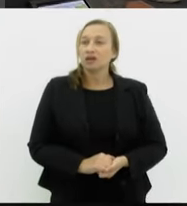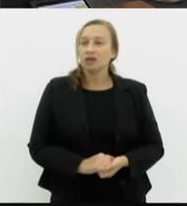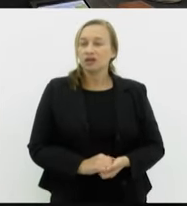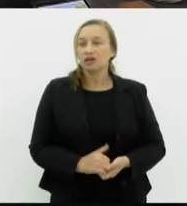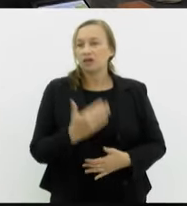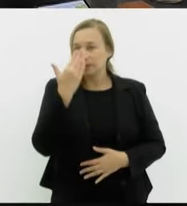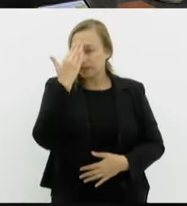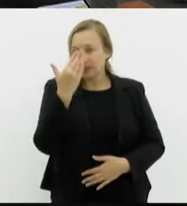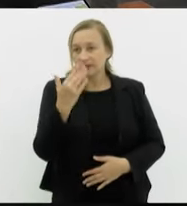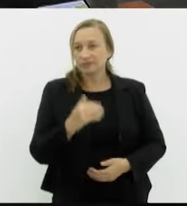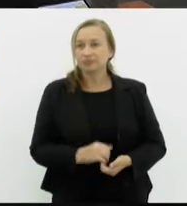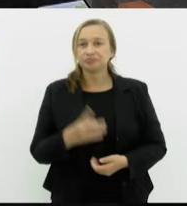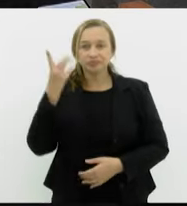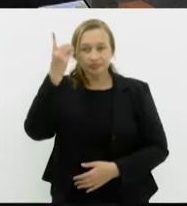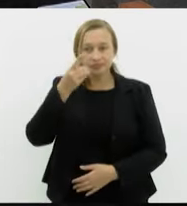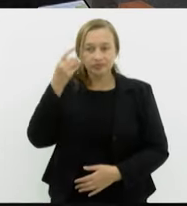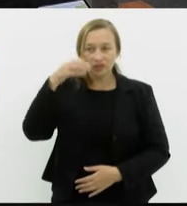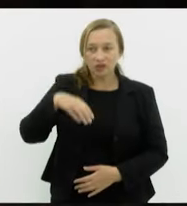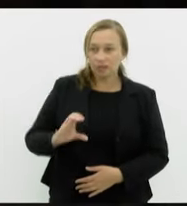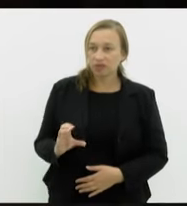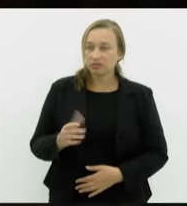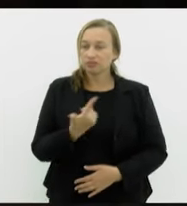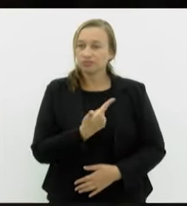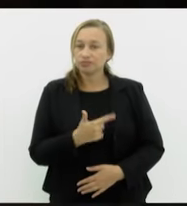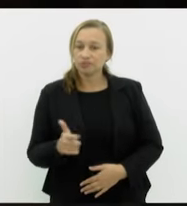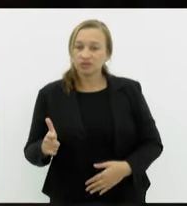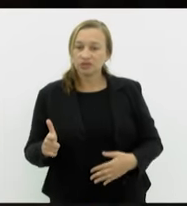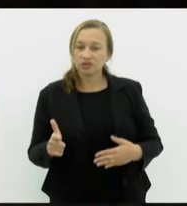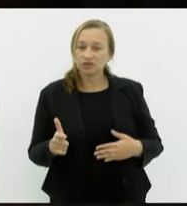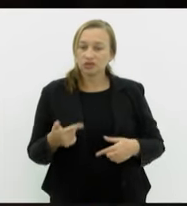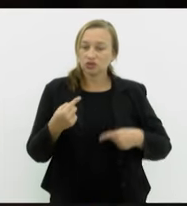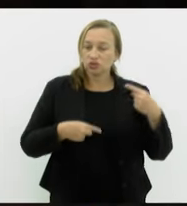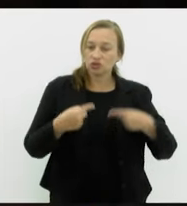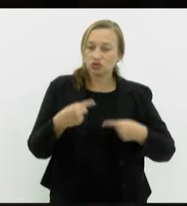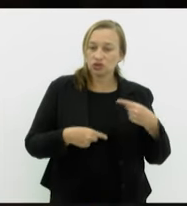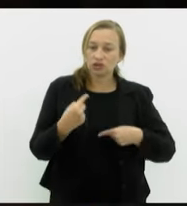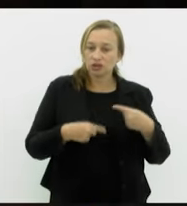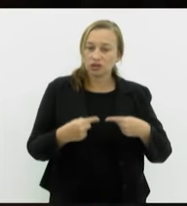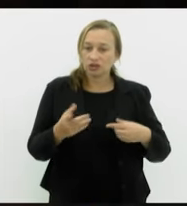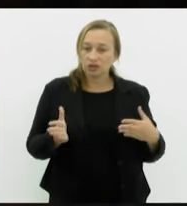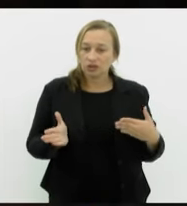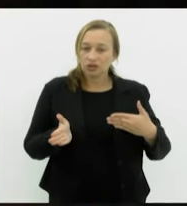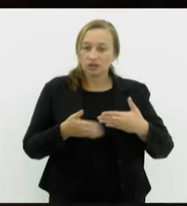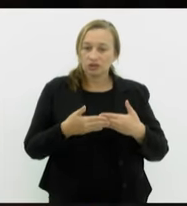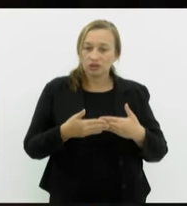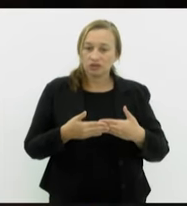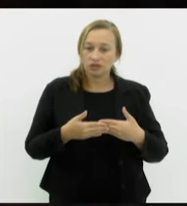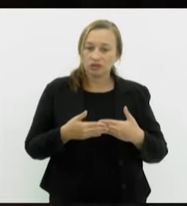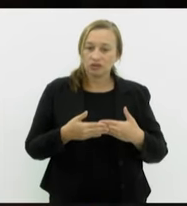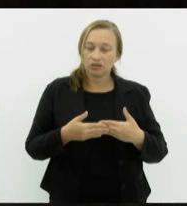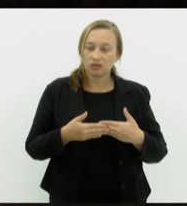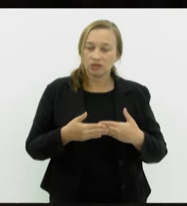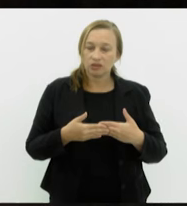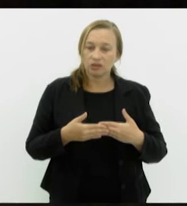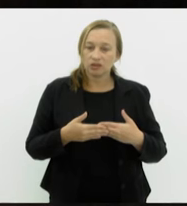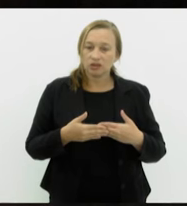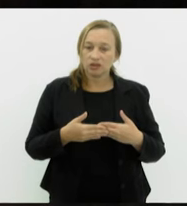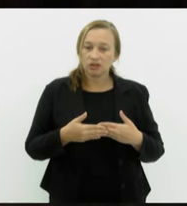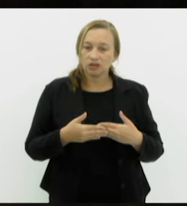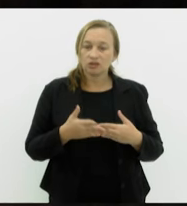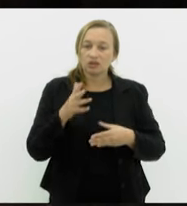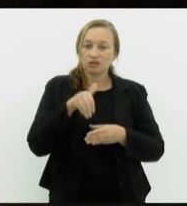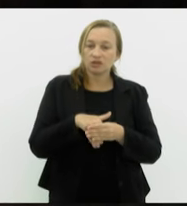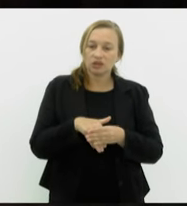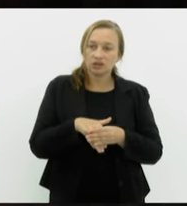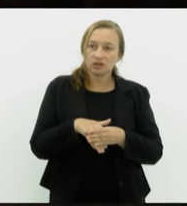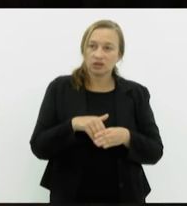Muito obrigado aí, deputado Carlinhos. Não havendo mais quem queira discutir, encerrada a discussão, em